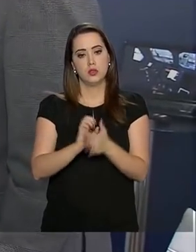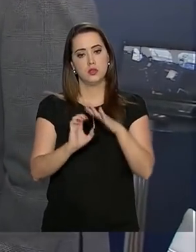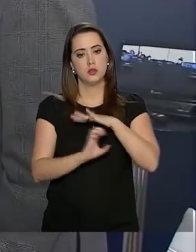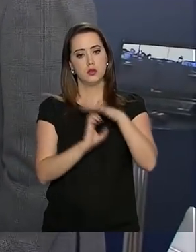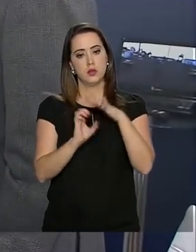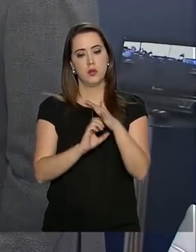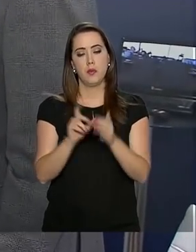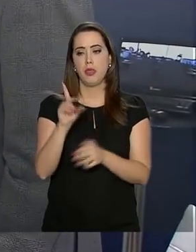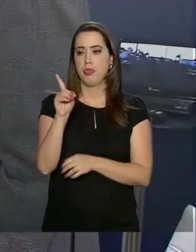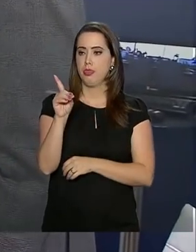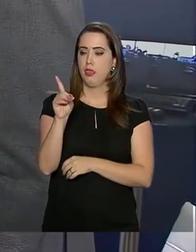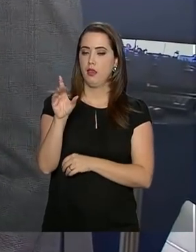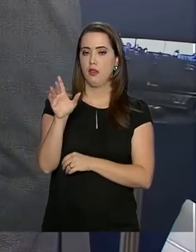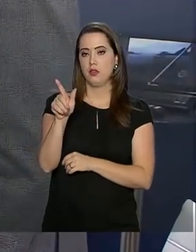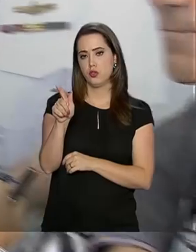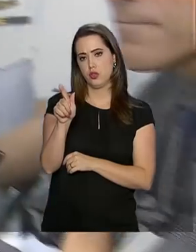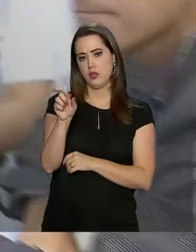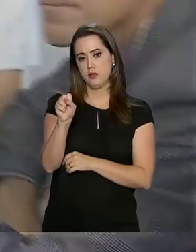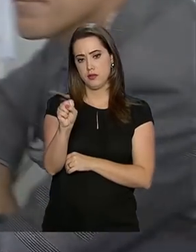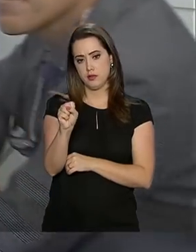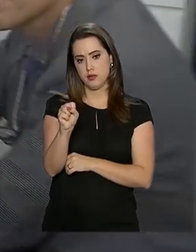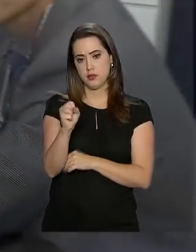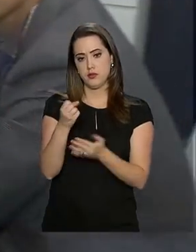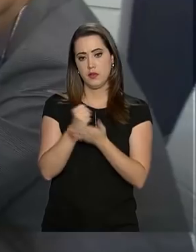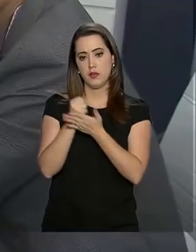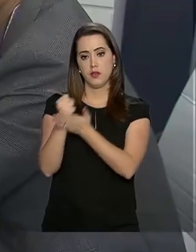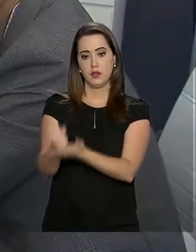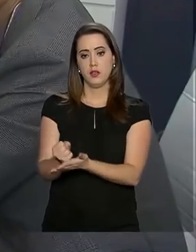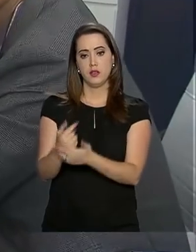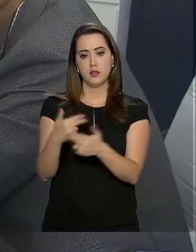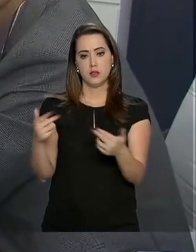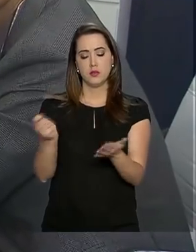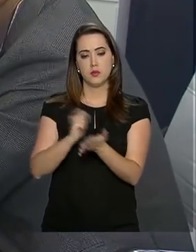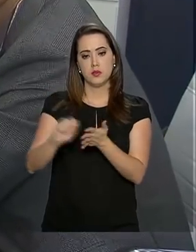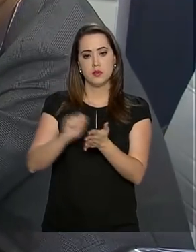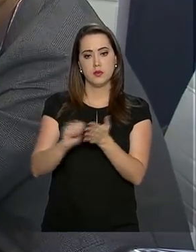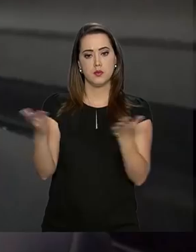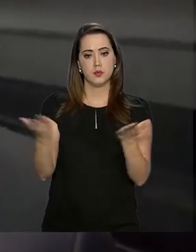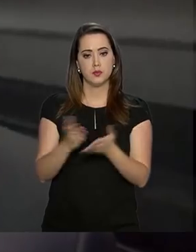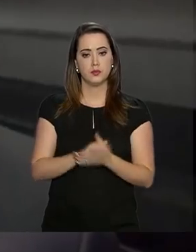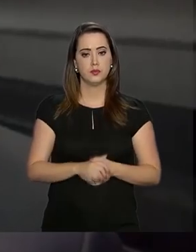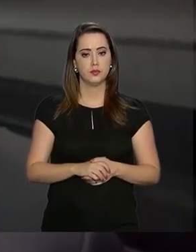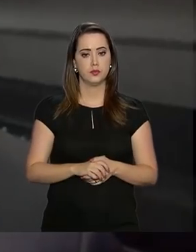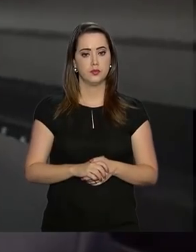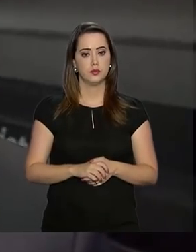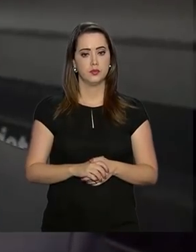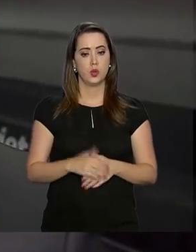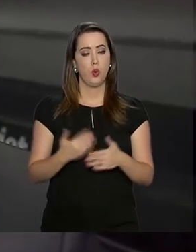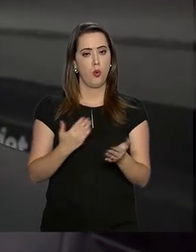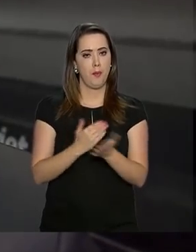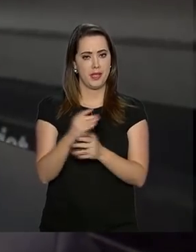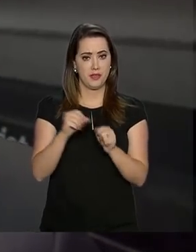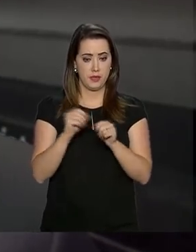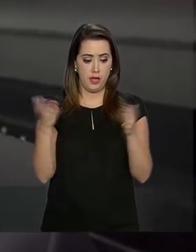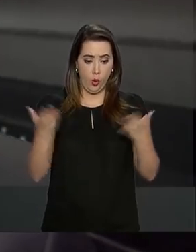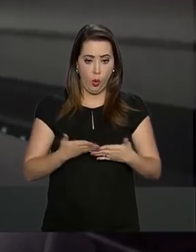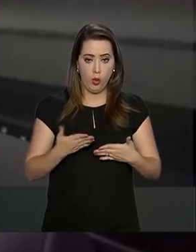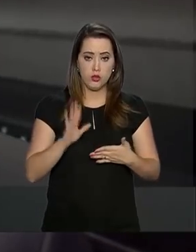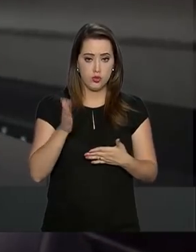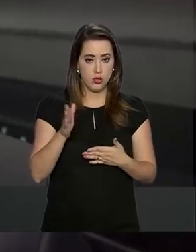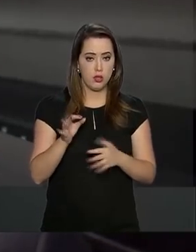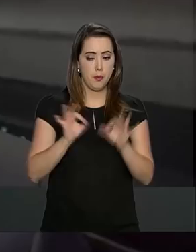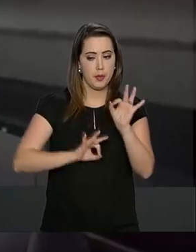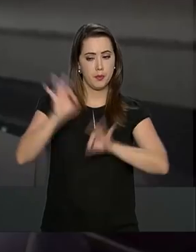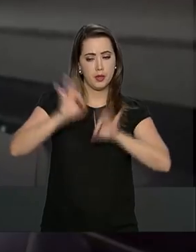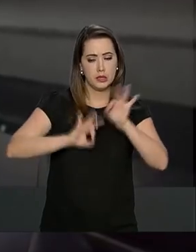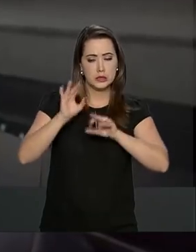empresa DGS Defense, que vai fornecer os equipamentos, foi assinado hoje. Elas vão entrar em produção agora. É uma